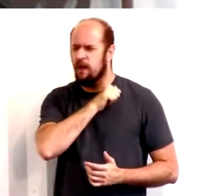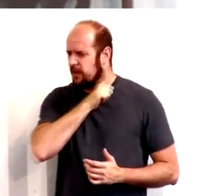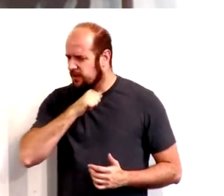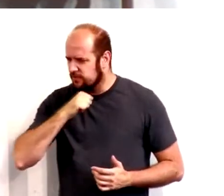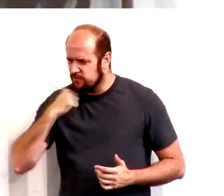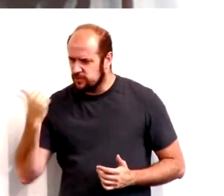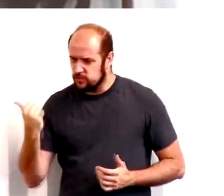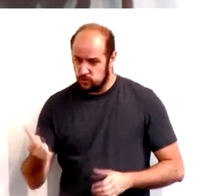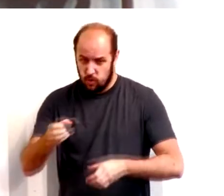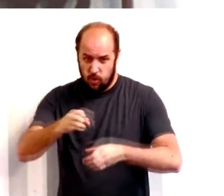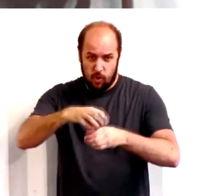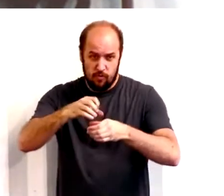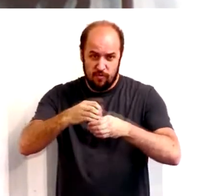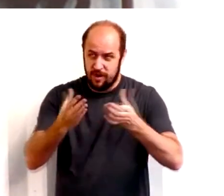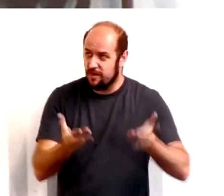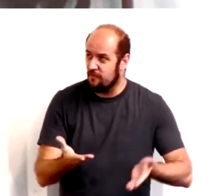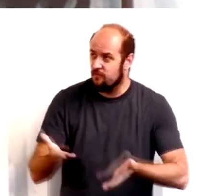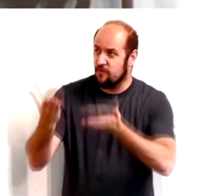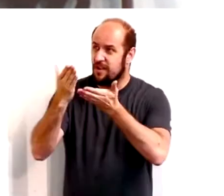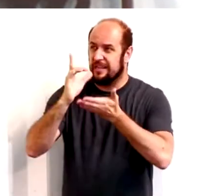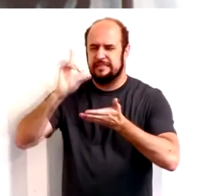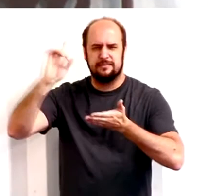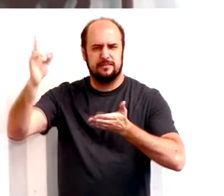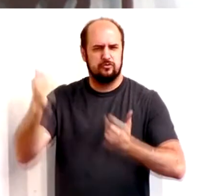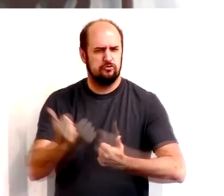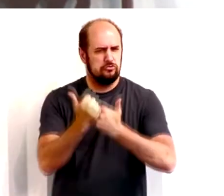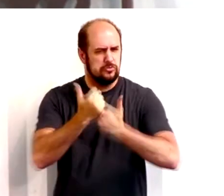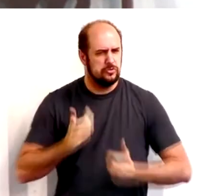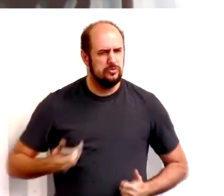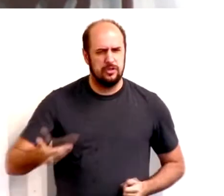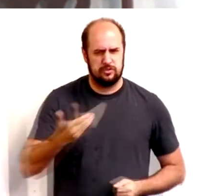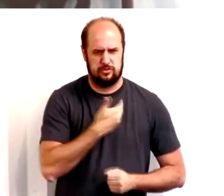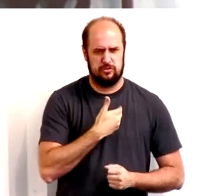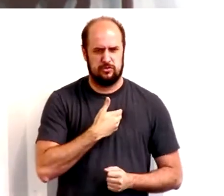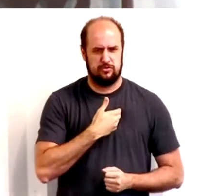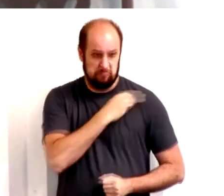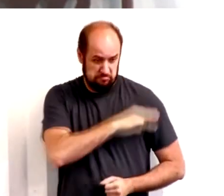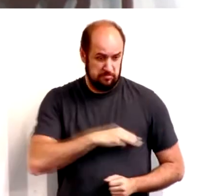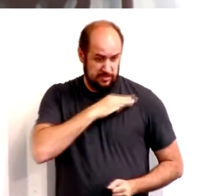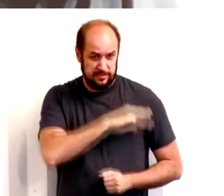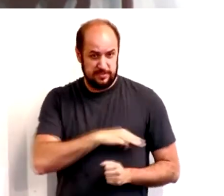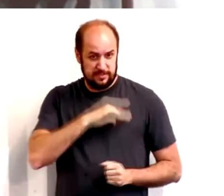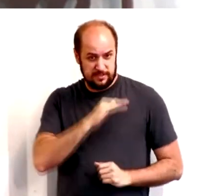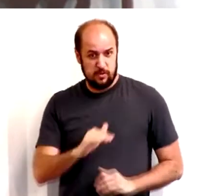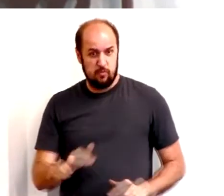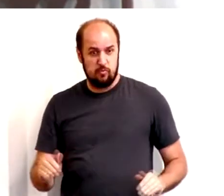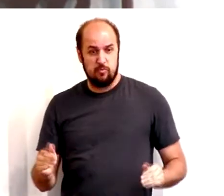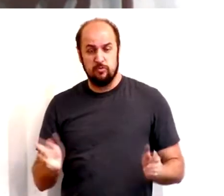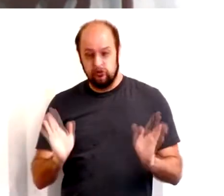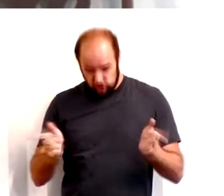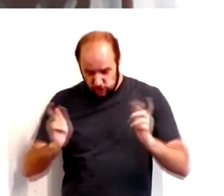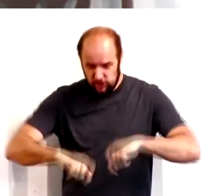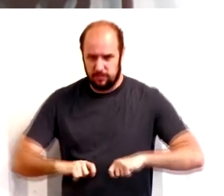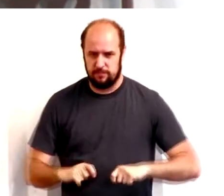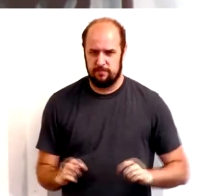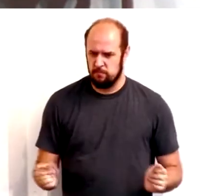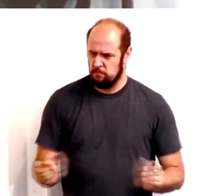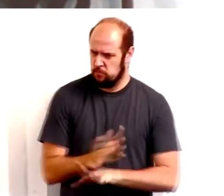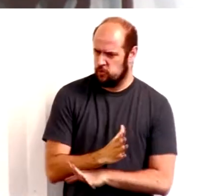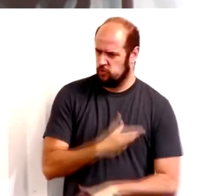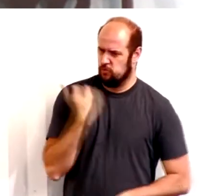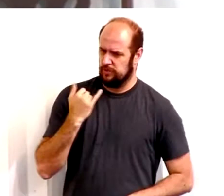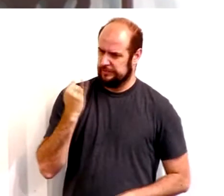ofereceu como oferta ao Senhor dentro do cumprimento da missão. E que estava inclusive pronto a morrer se